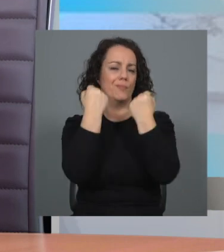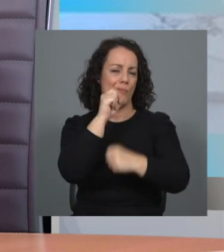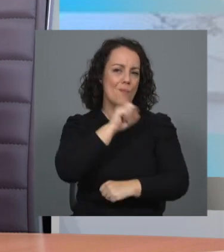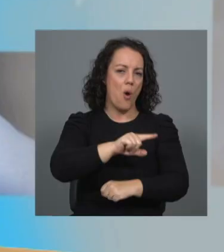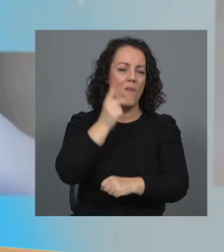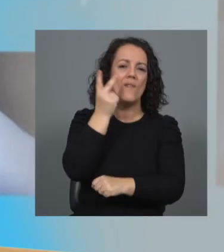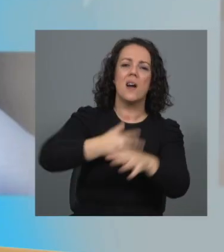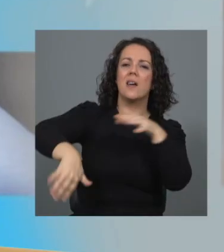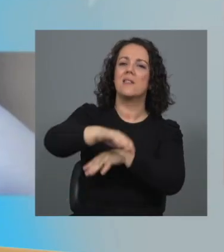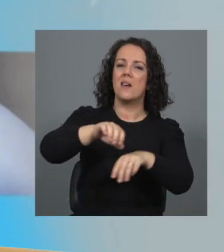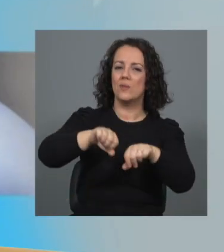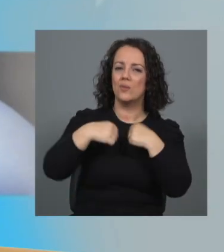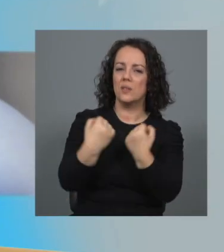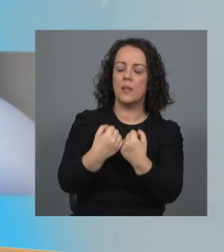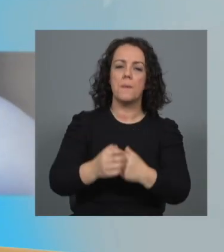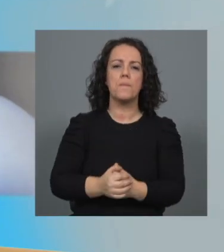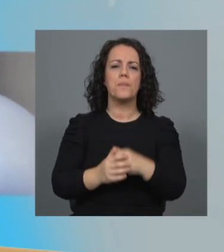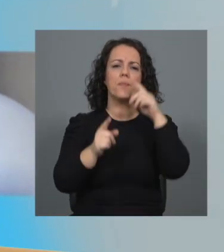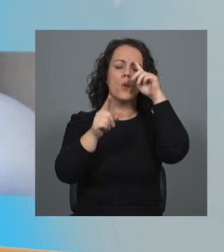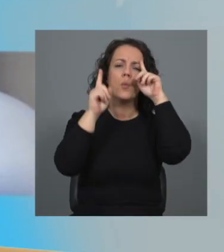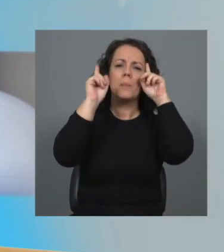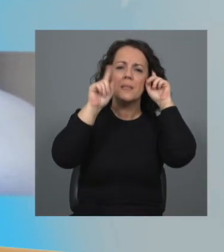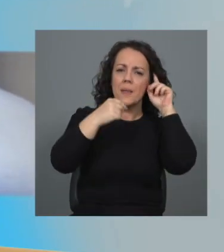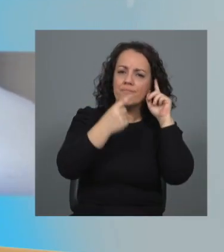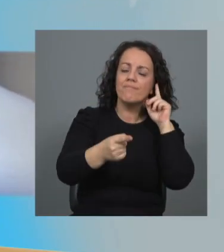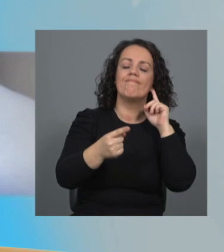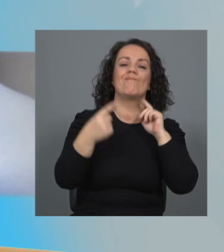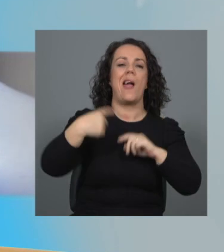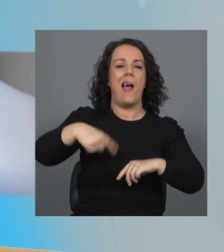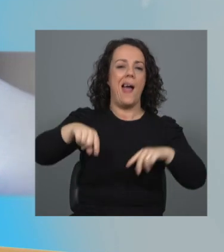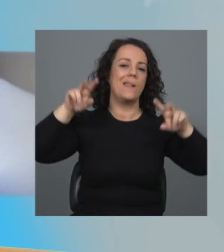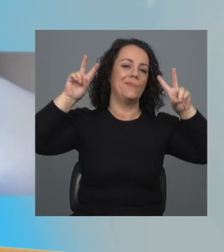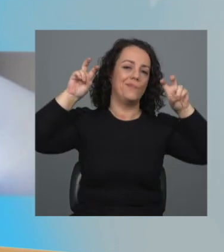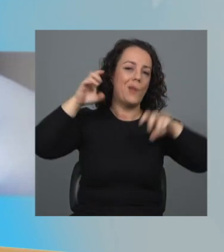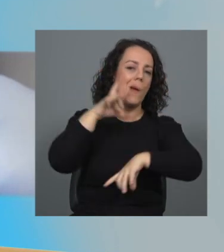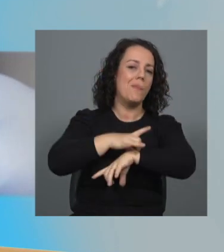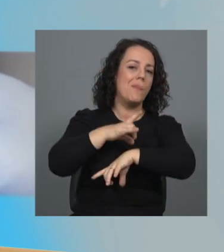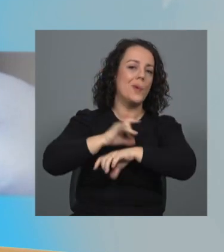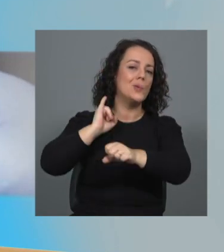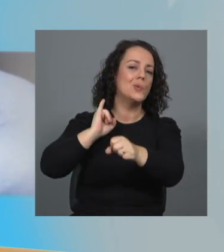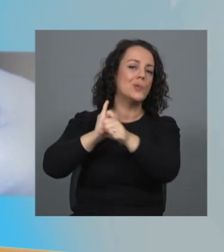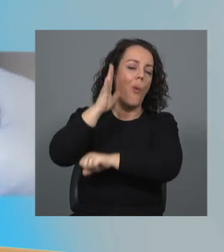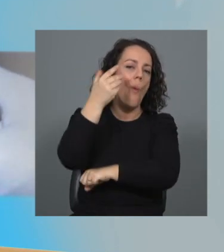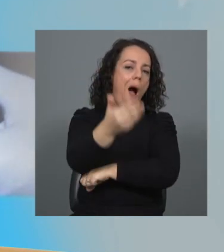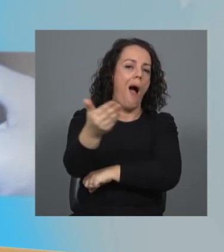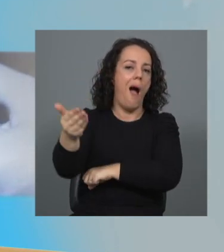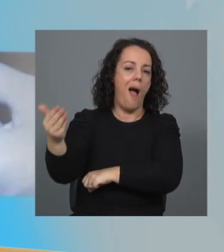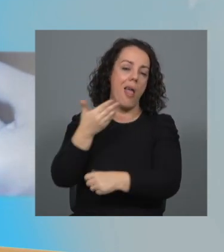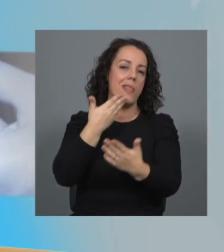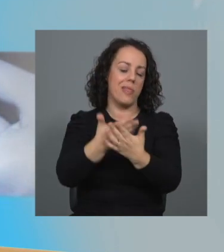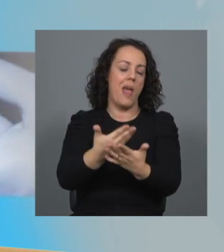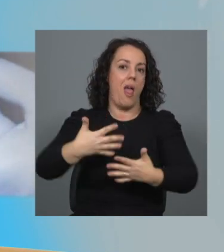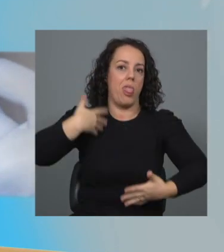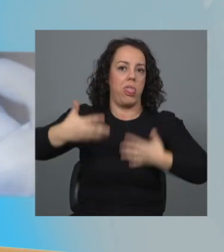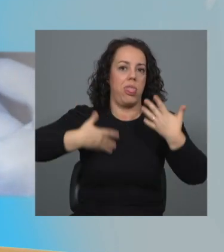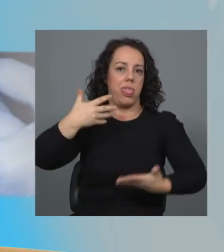Presidente também chamou a atenção que é preciso combater outras pandemias, há por aí mais pandemias que também afligem o país. Nisso